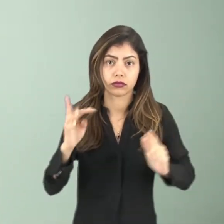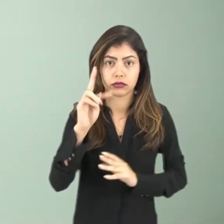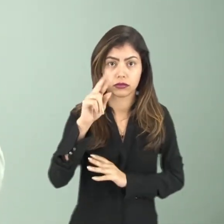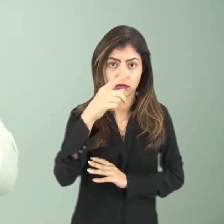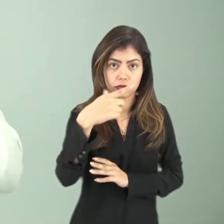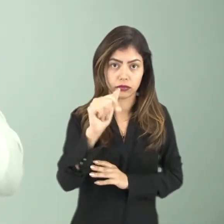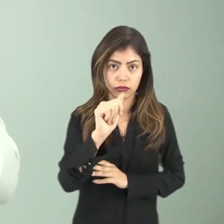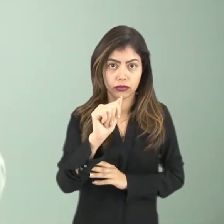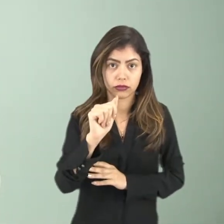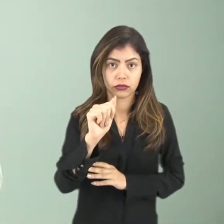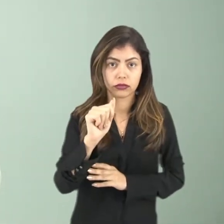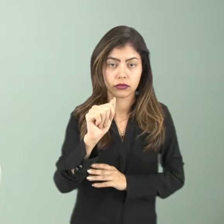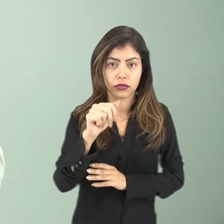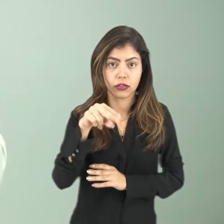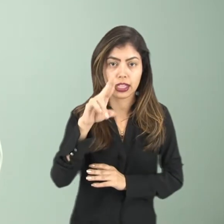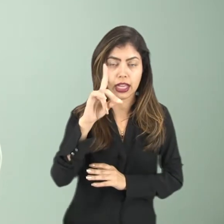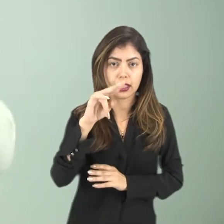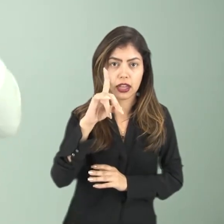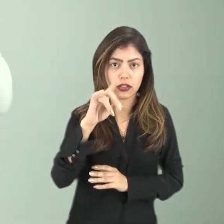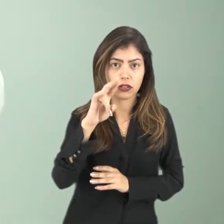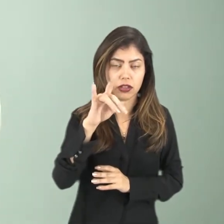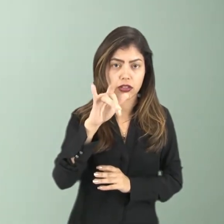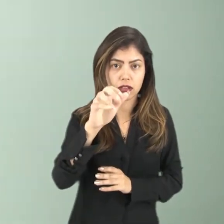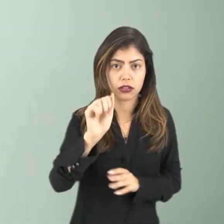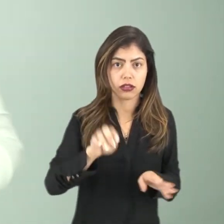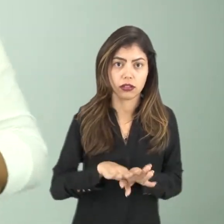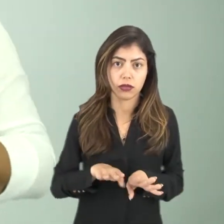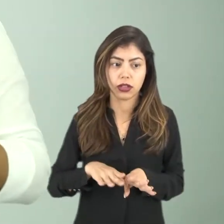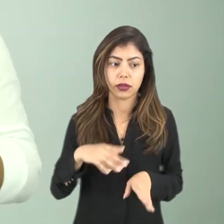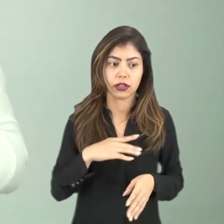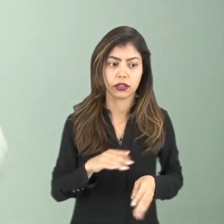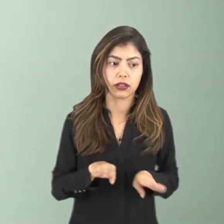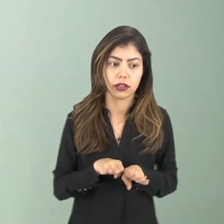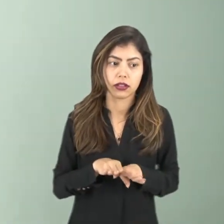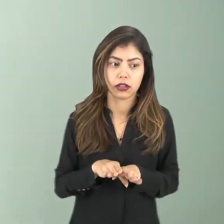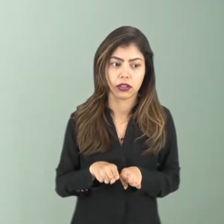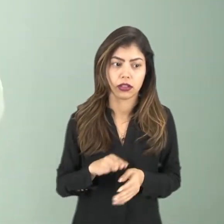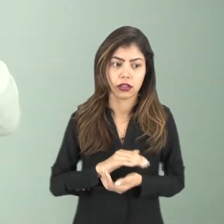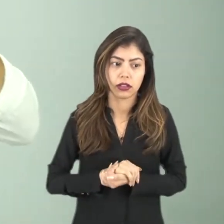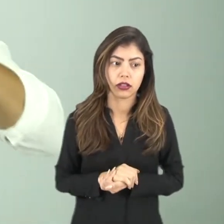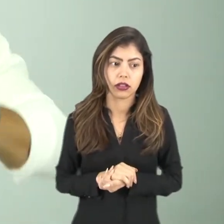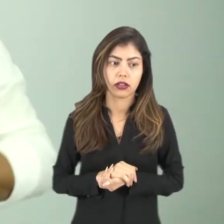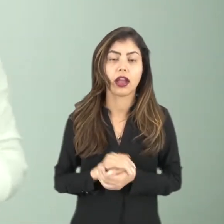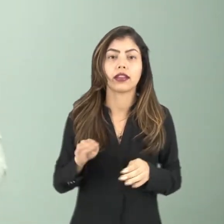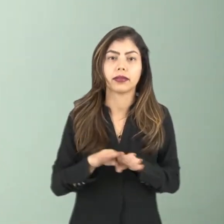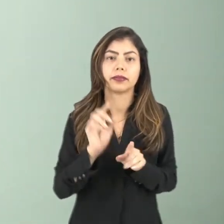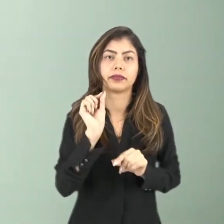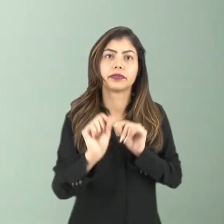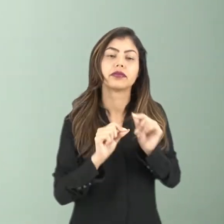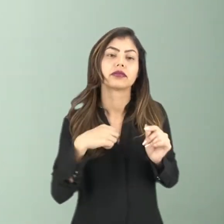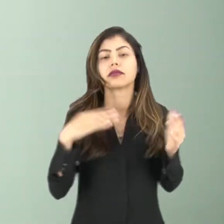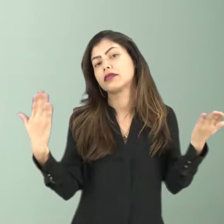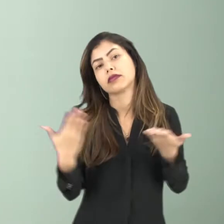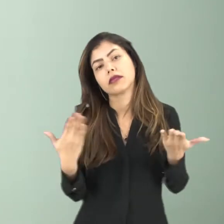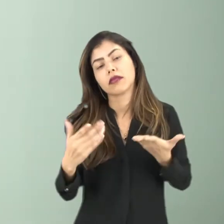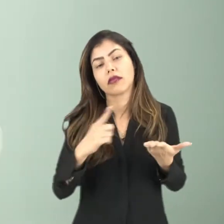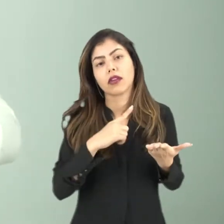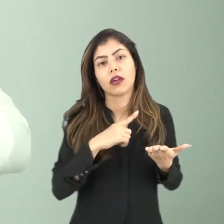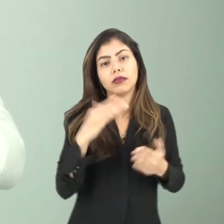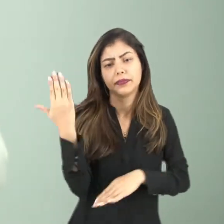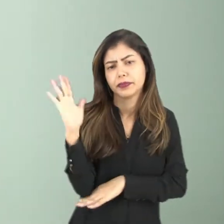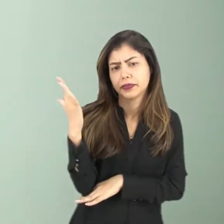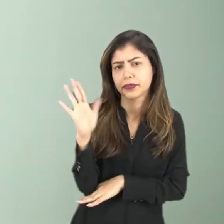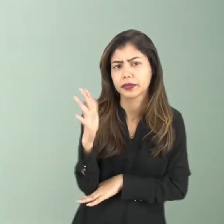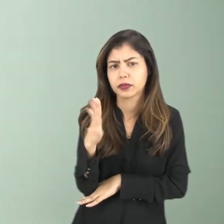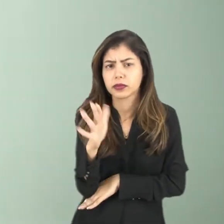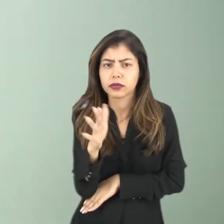sua base, que é a taxa de natalidade, e o ápice está acontecendo o quê? Um aumento em vários países do mundo. Hoje, se